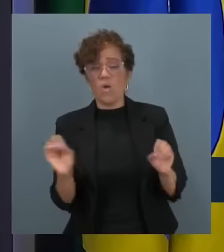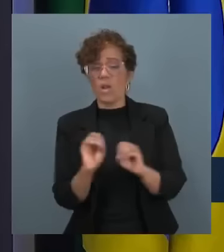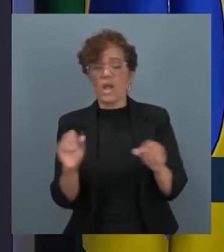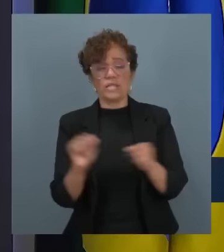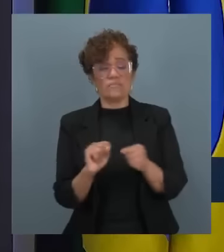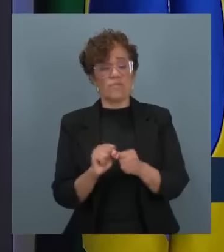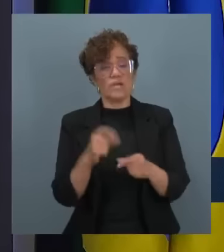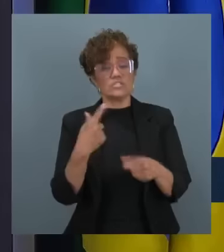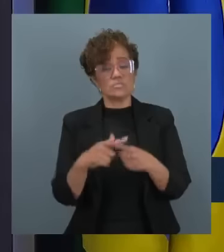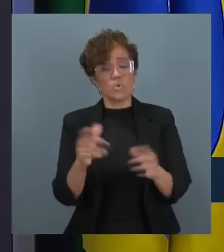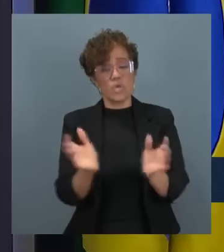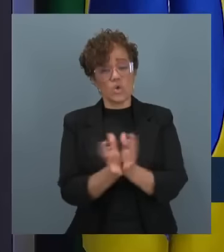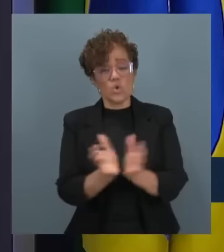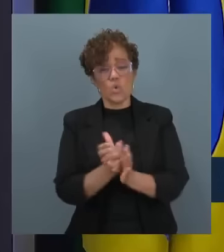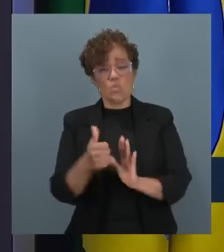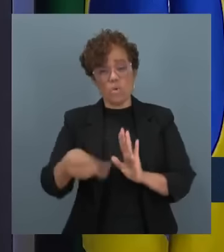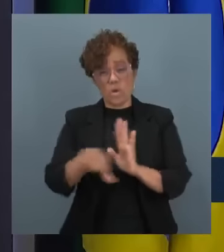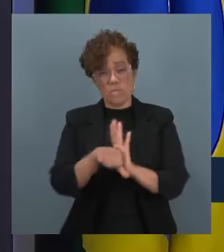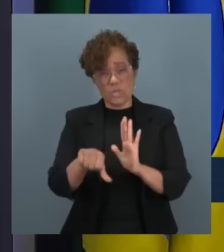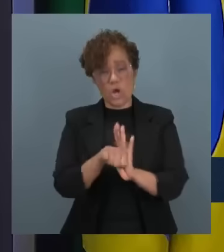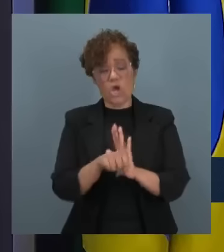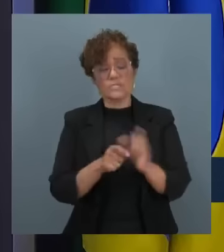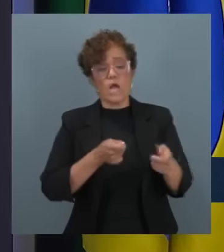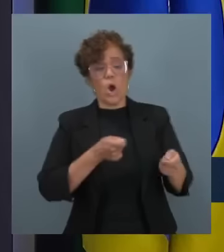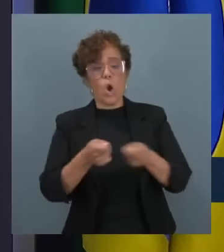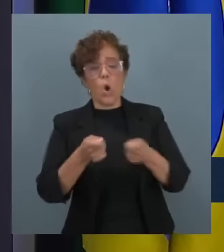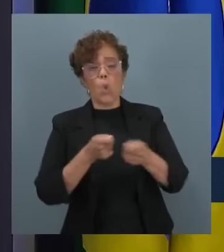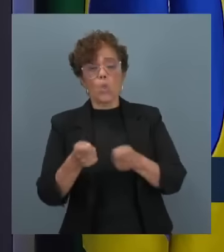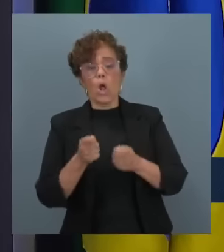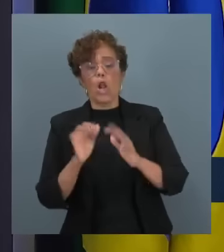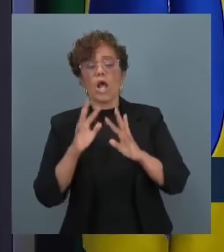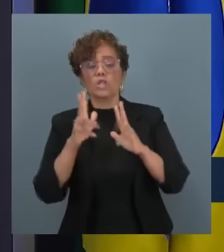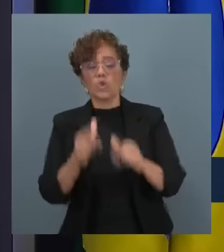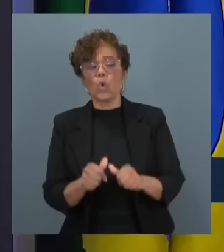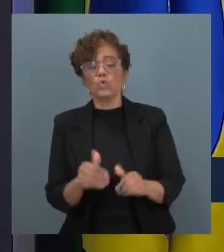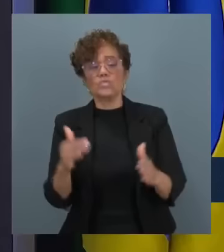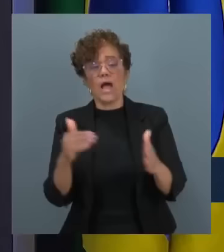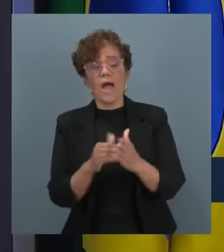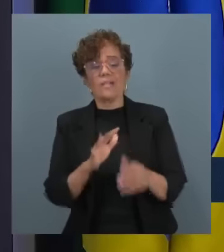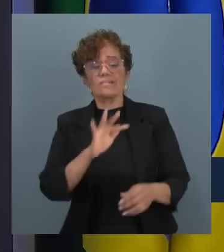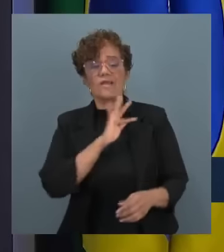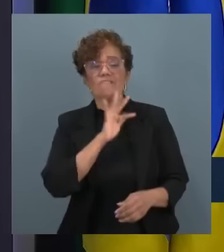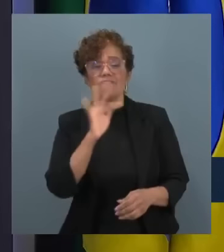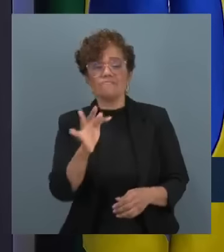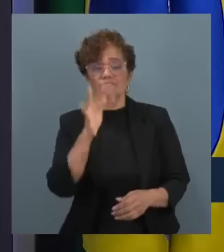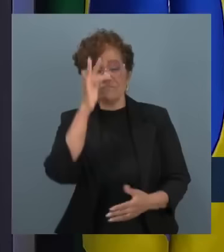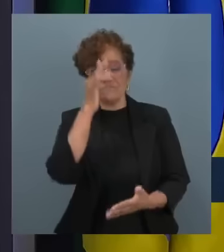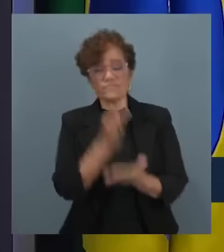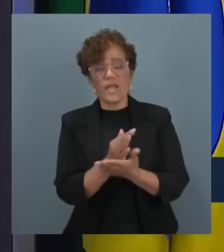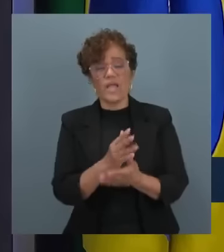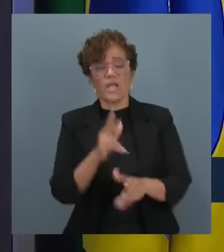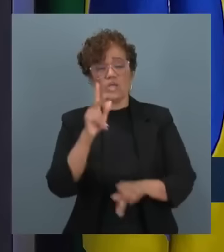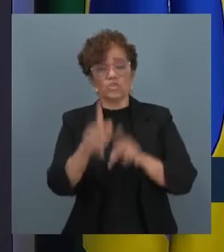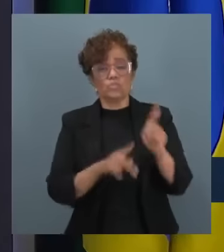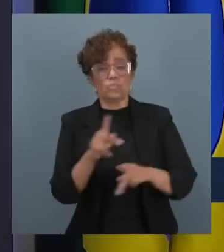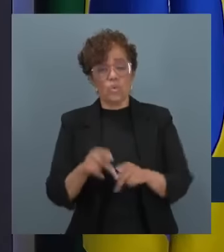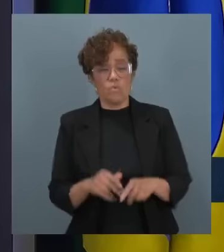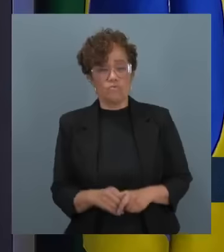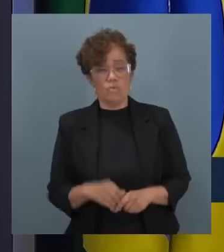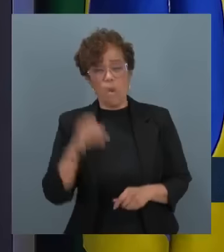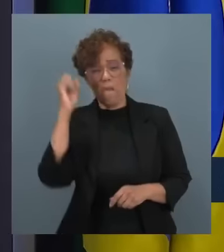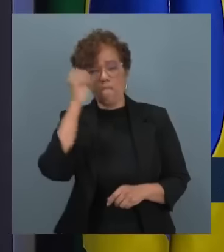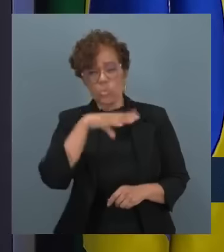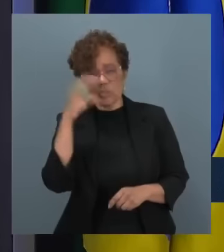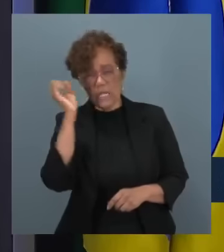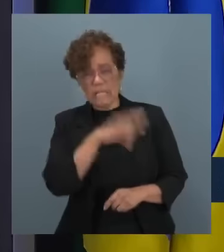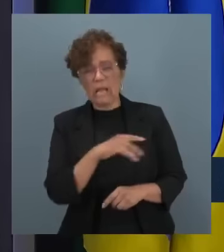facções que passam a dominar até manifestações de fé do nosso povo. O silêncio oficial diante dessa brutalidade é